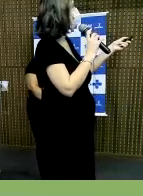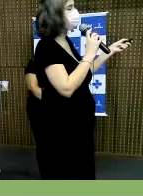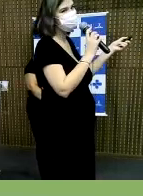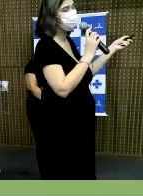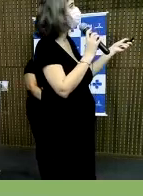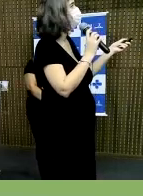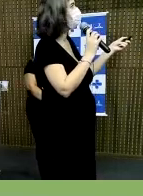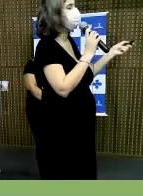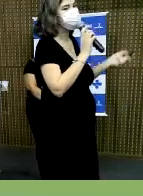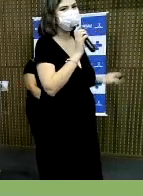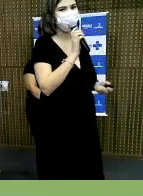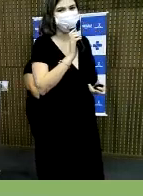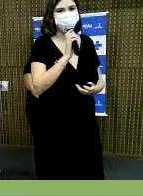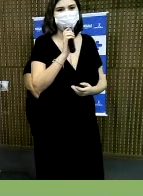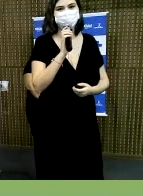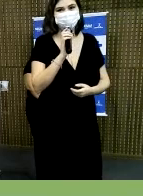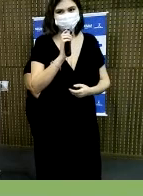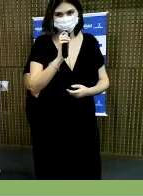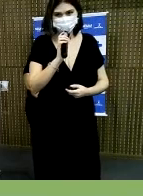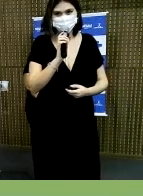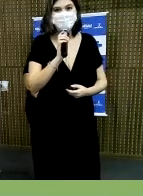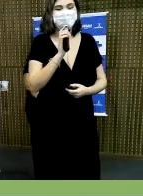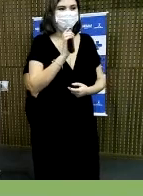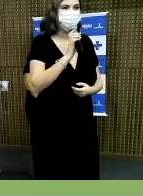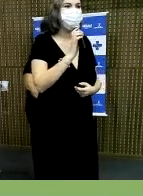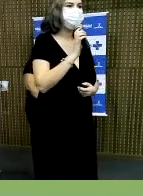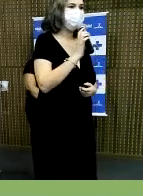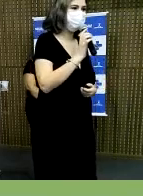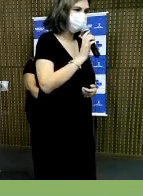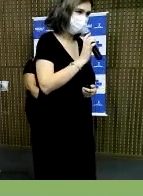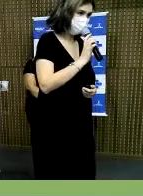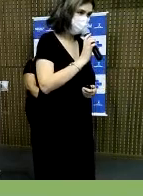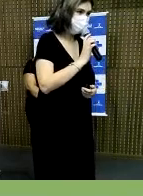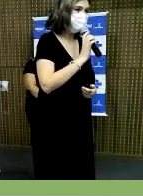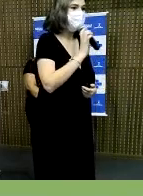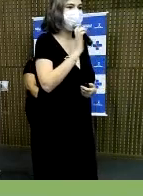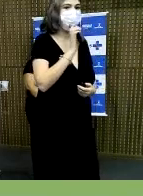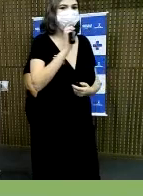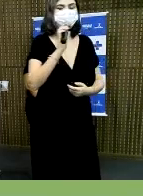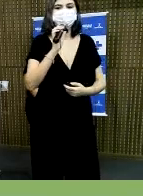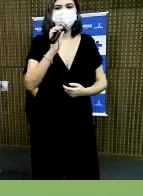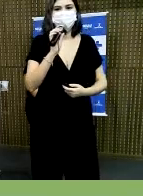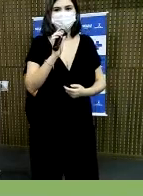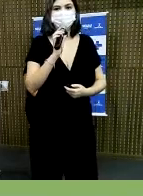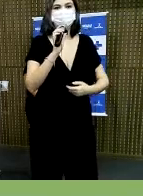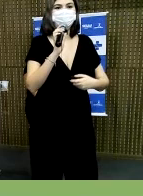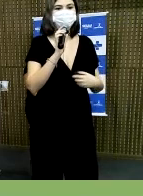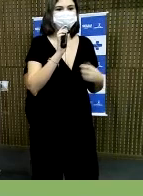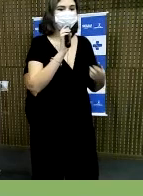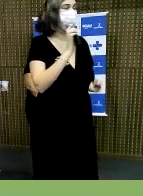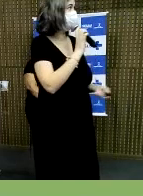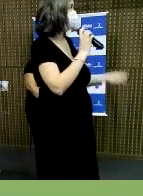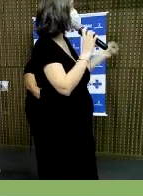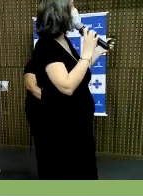diabético. Nesse ano, a gente teve apenas 14 avaliações. É um número extremamente baixo, que nós já estamos trabalhando, tentando